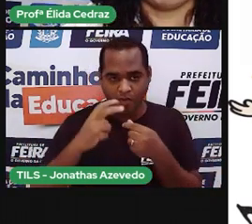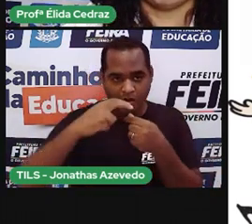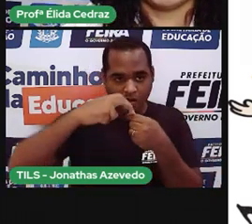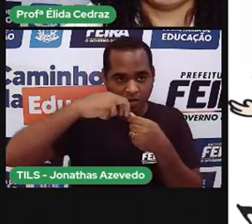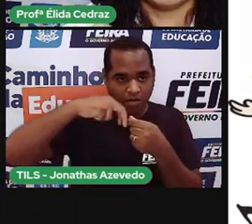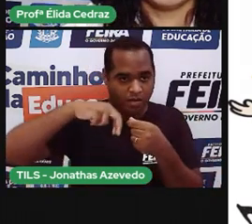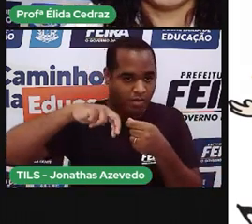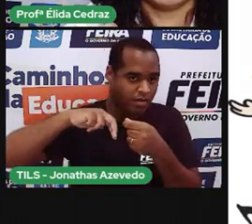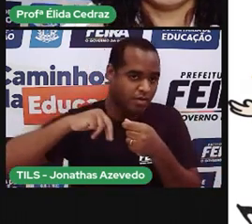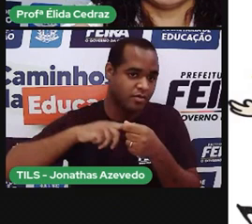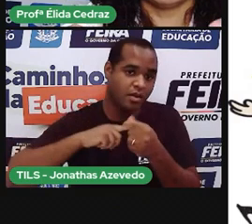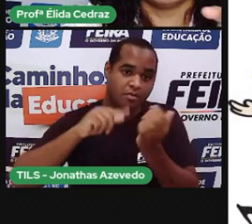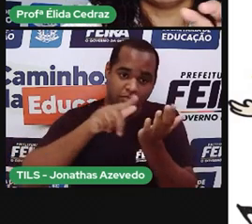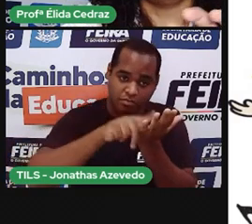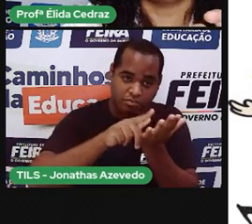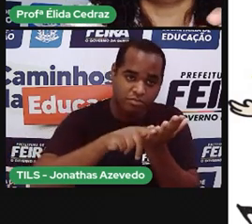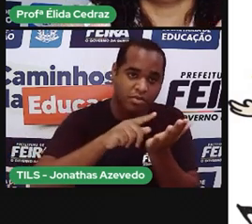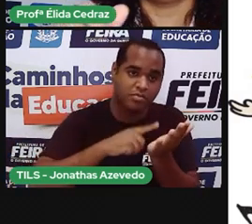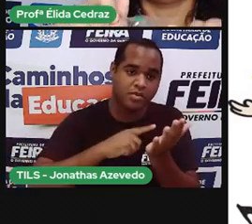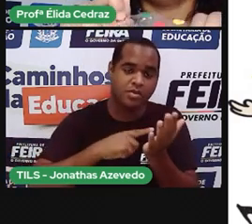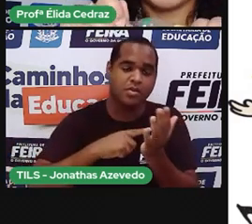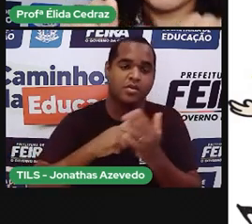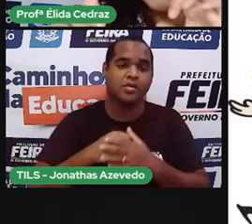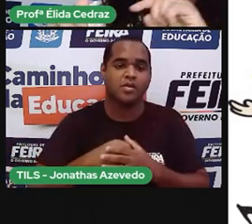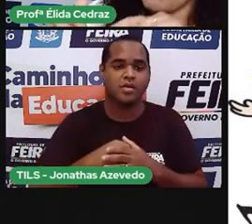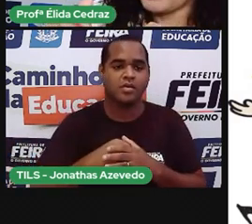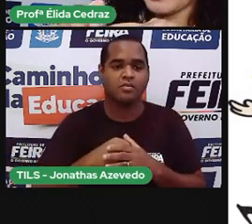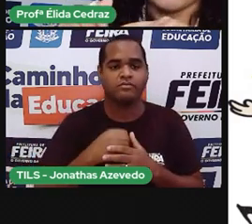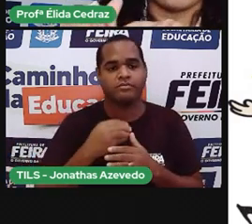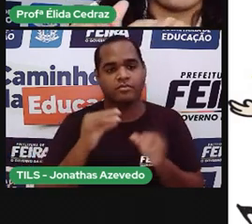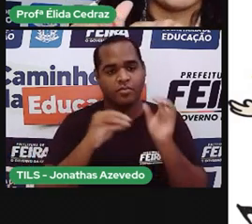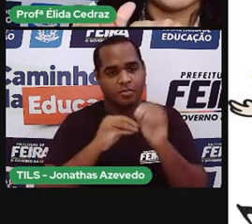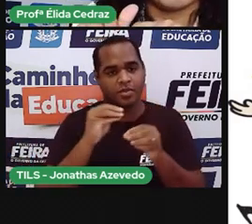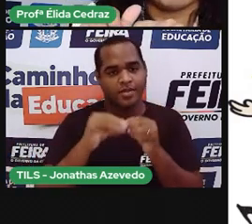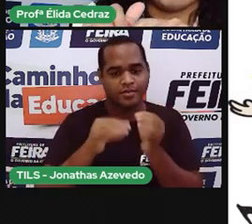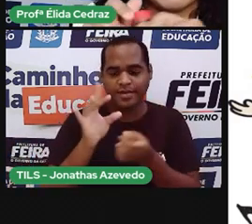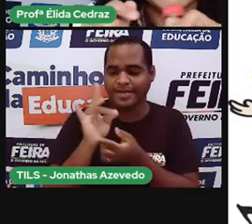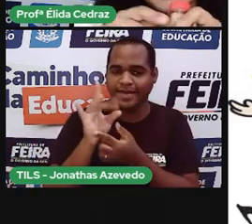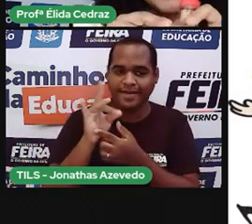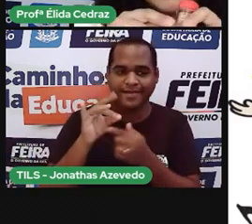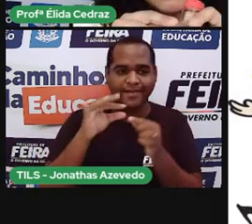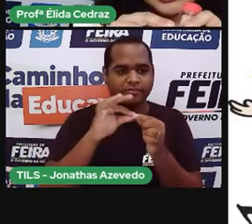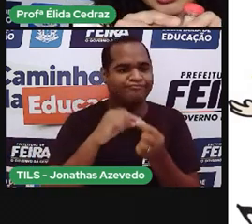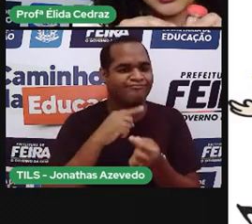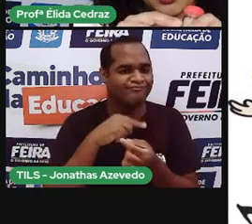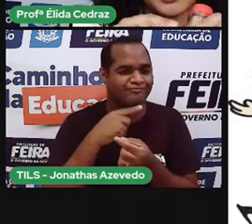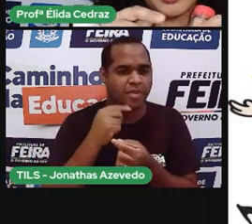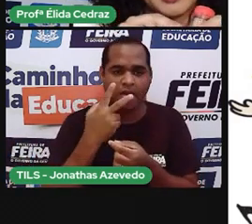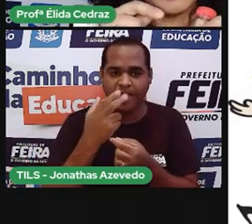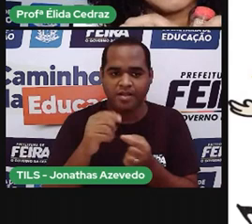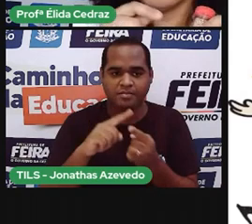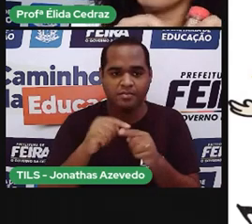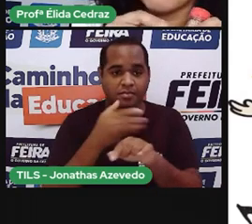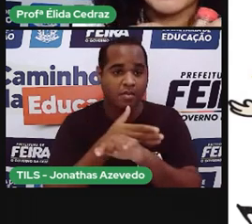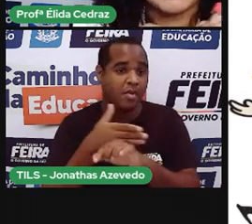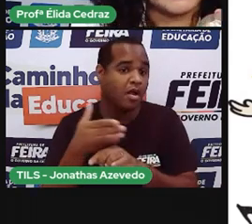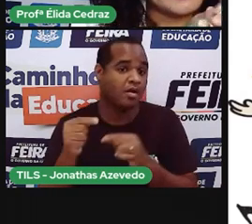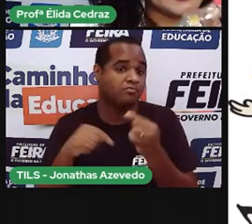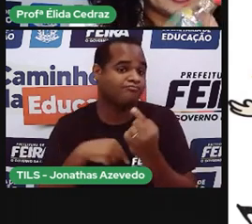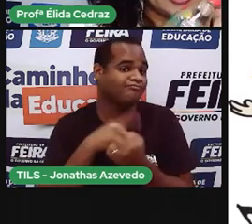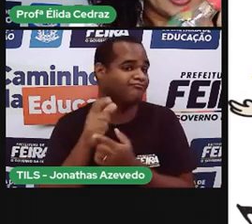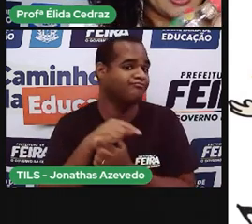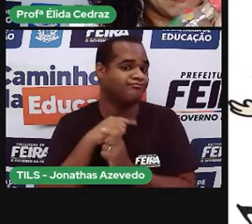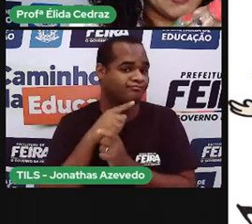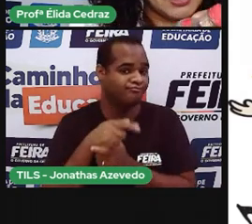coloridos de um papel que eu tinha e grudei com durex, porque a cola branca de escola, ela não